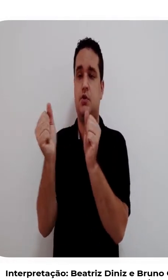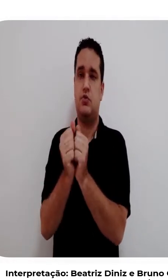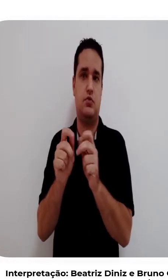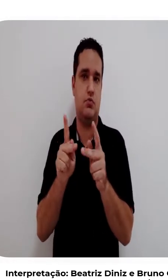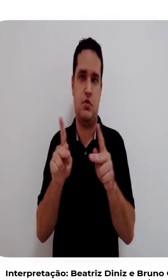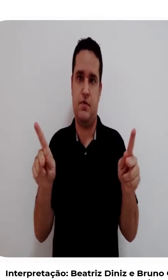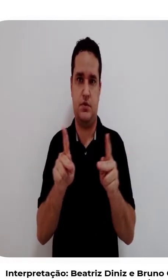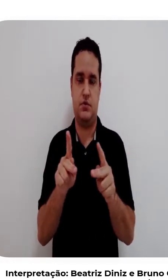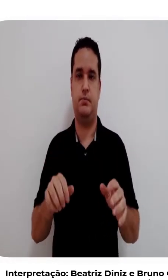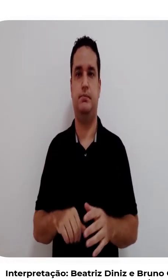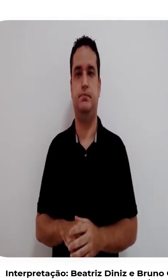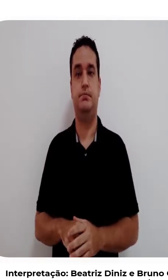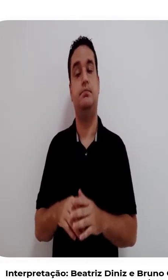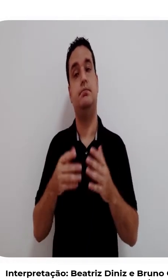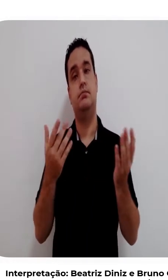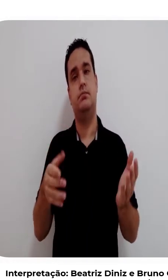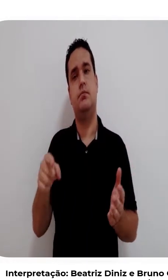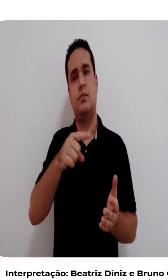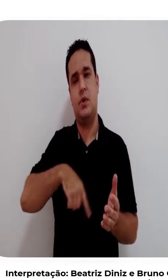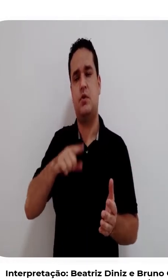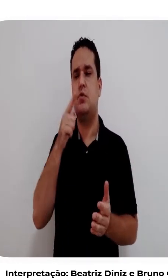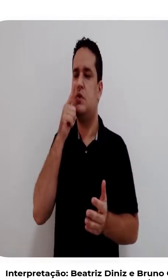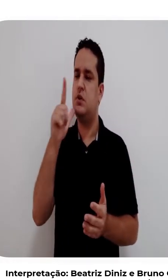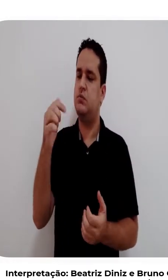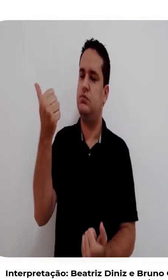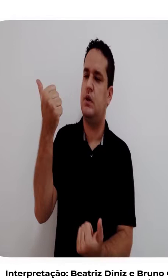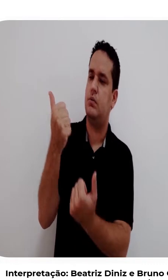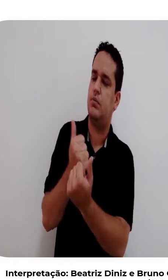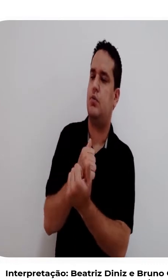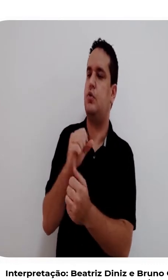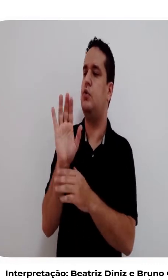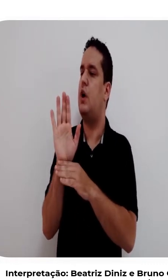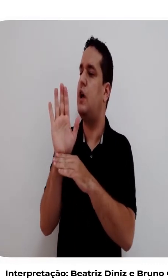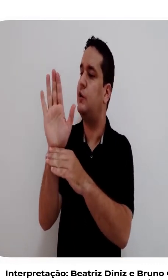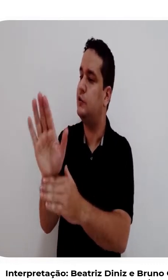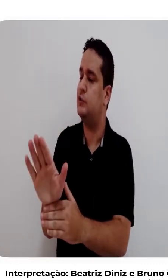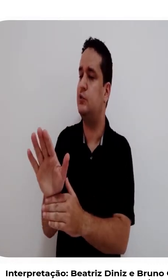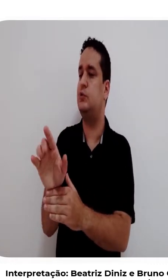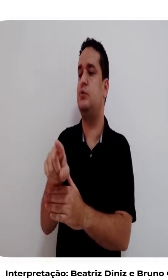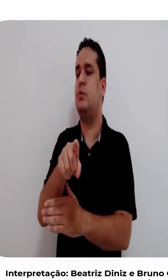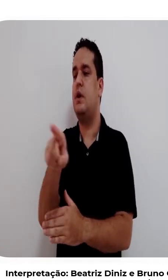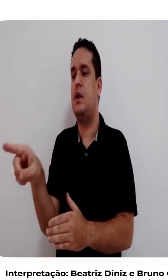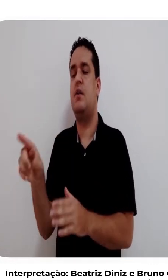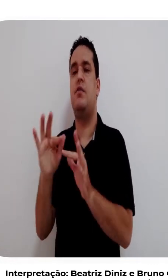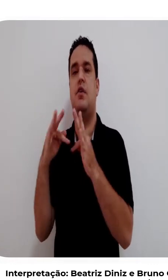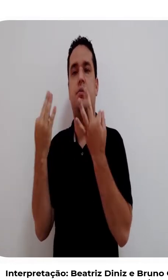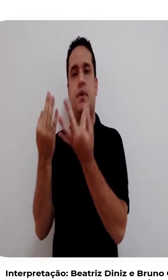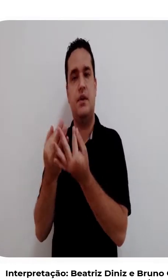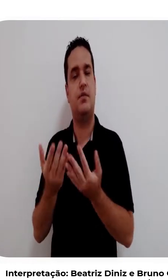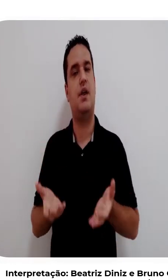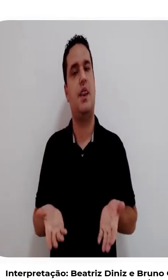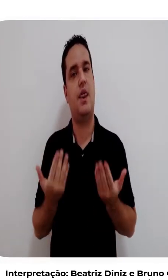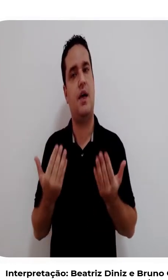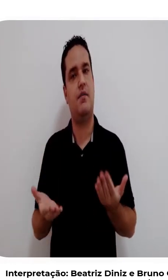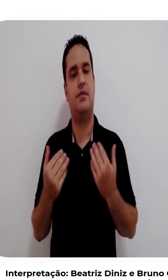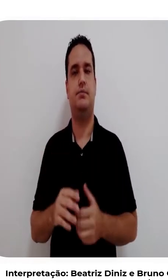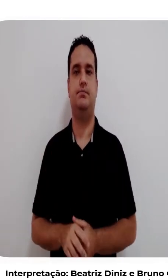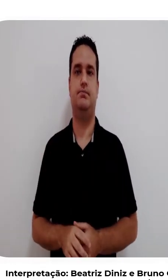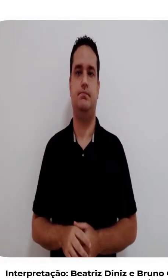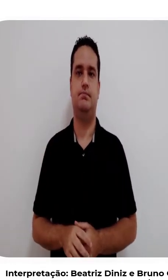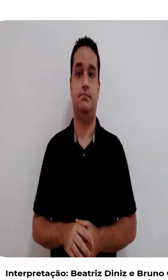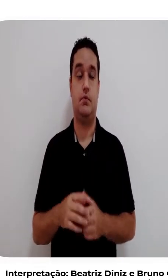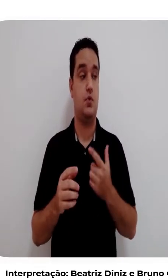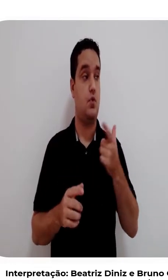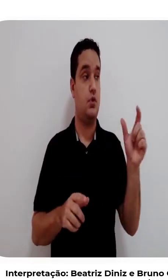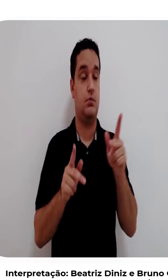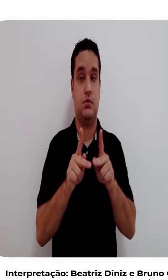professora. E assim a gente consegue dar mais suporte para os alunos sem sobrecarregar as famílias. O planejamento na